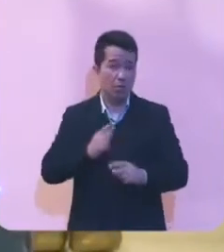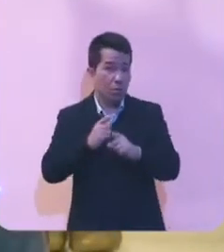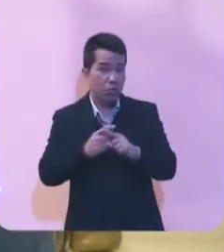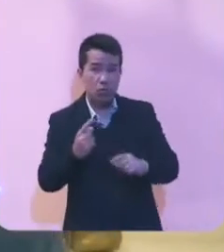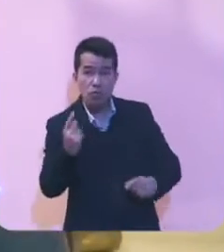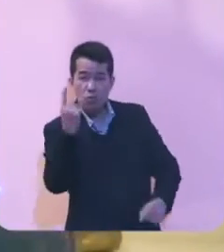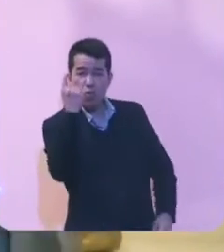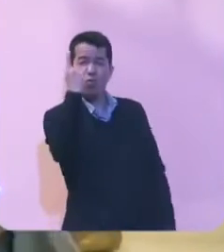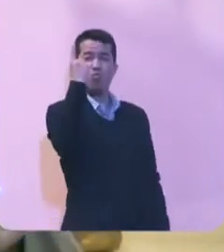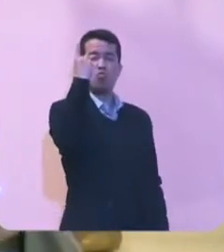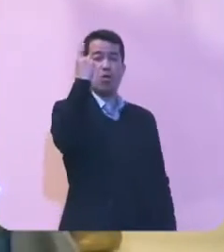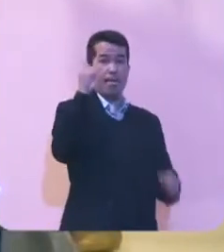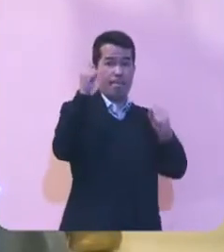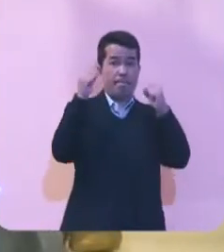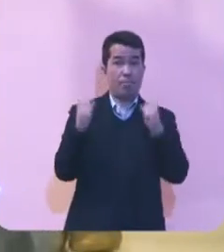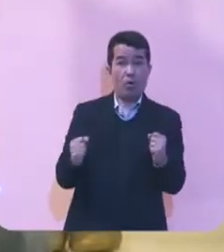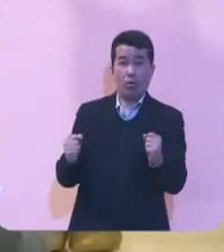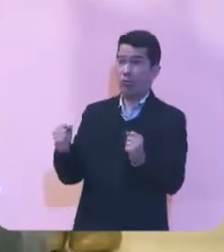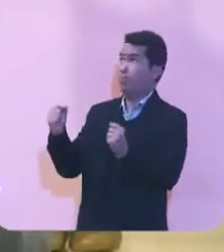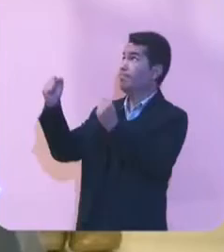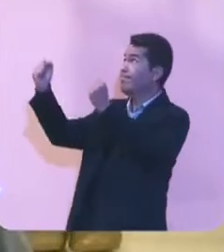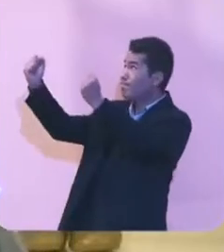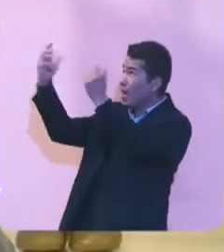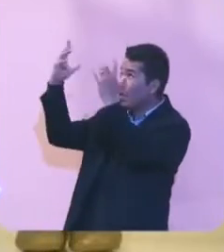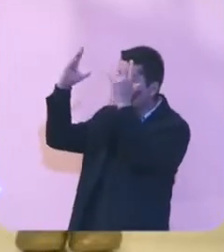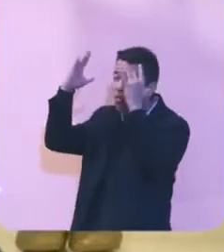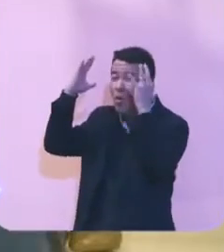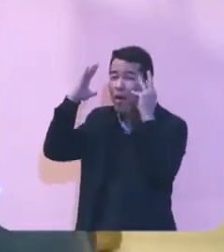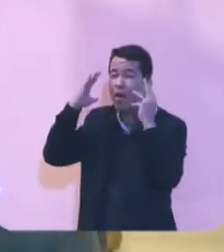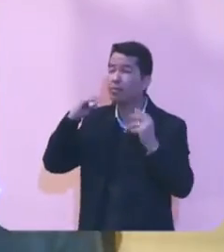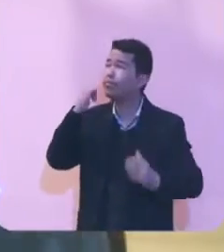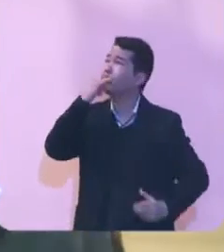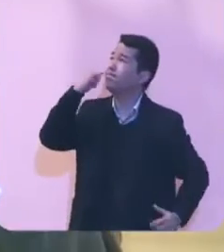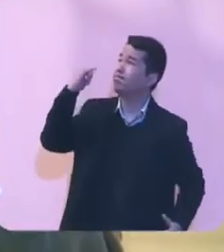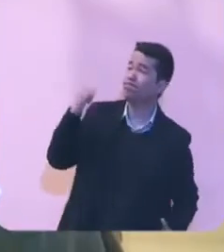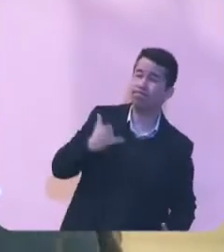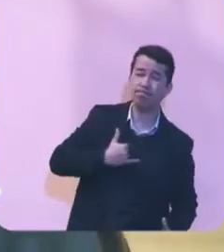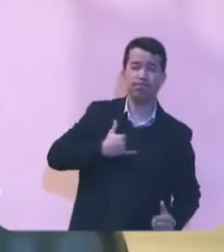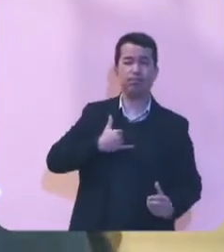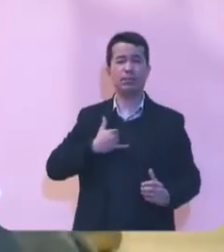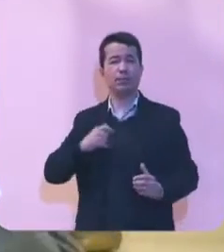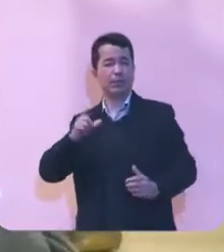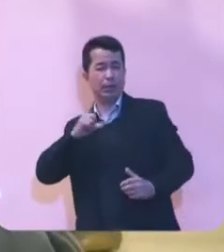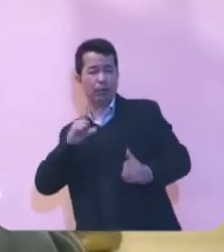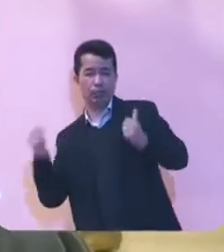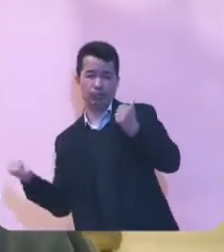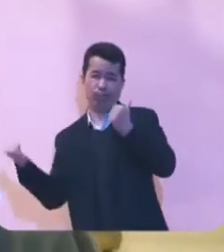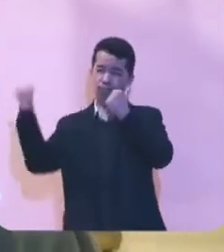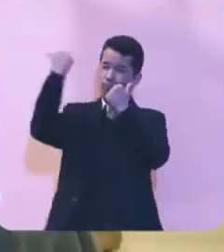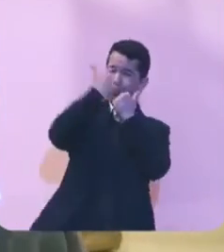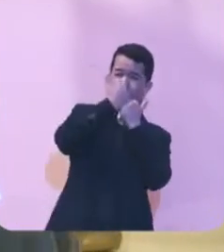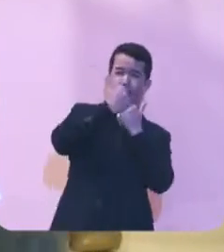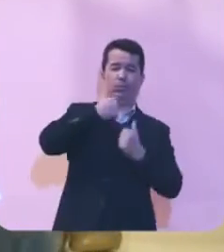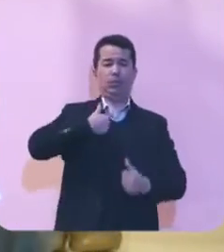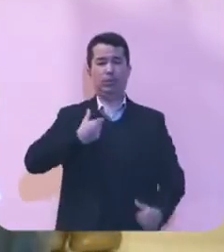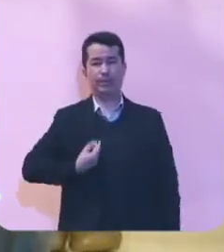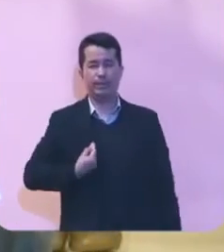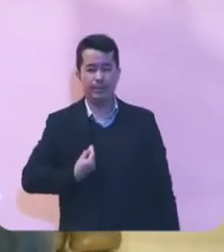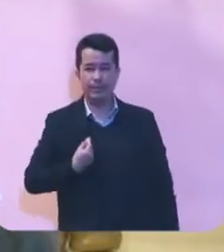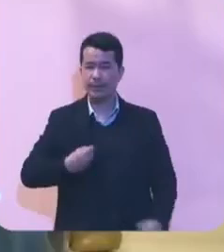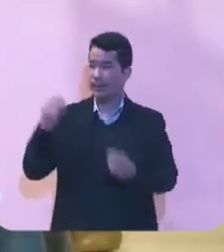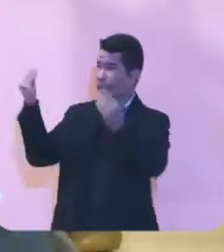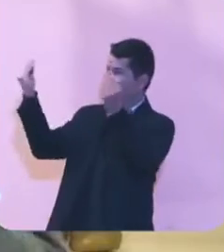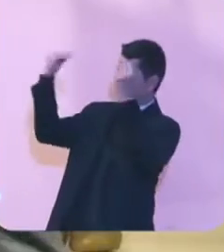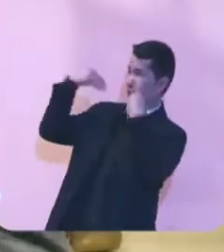pode colocar o Seu nome sobre nós e Ele pode se responsabilizar pelo nosso futuro, porque Ele